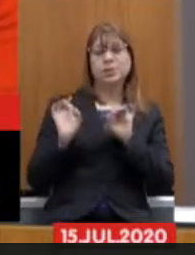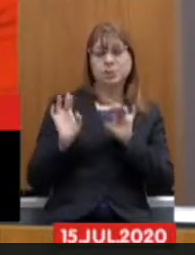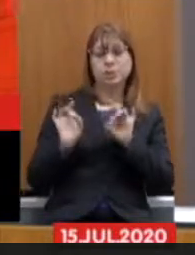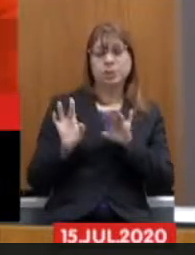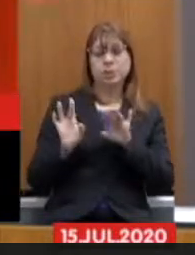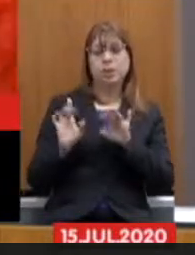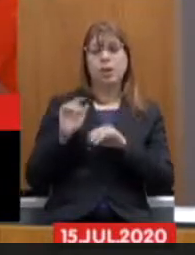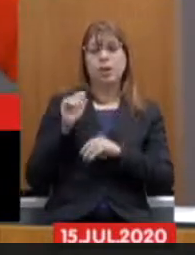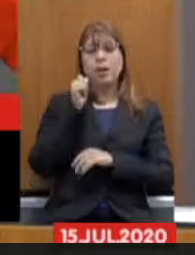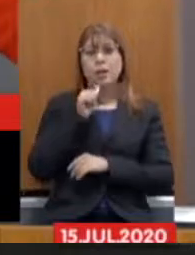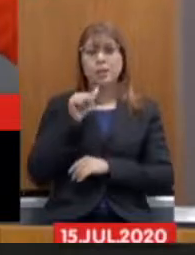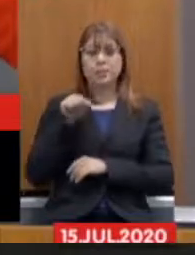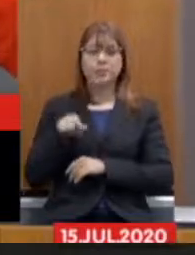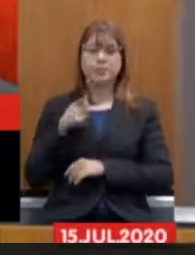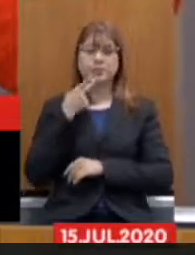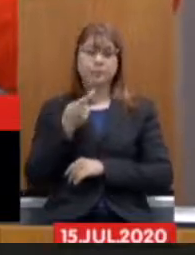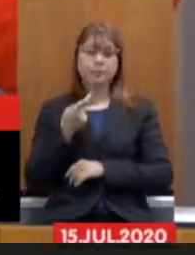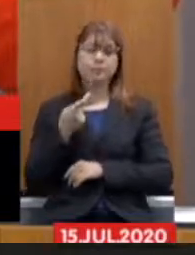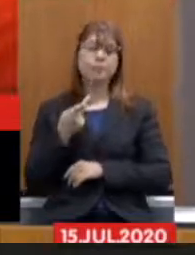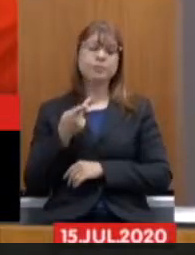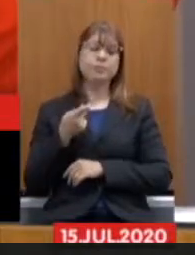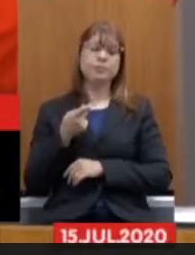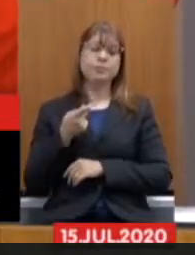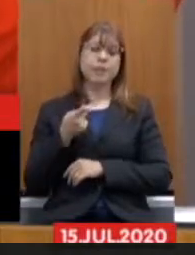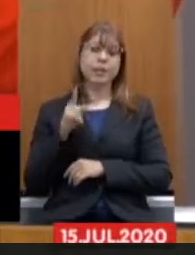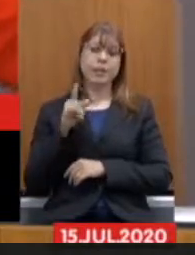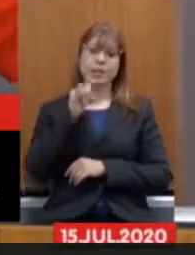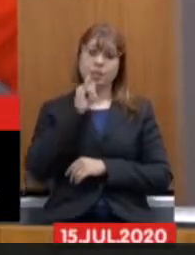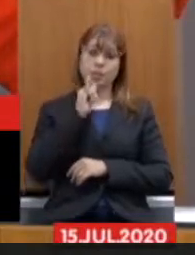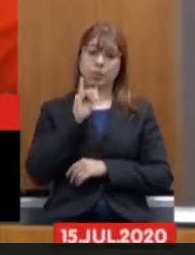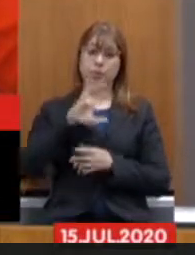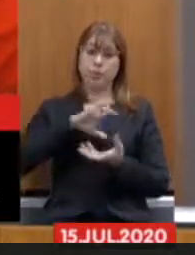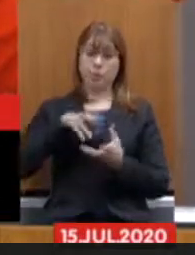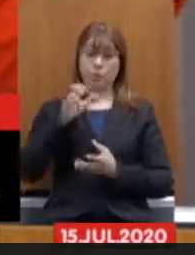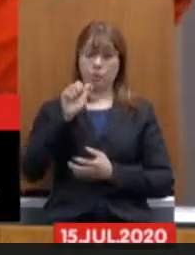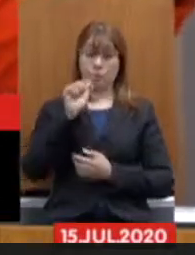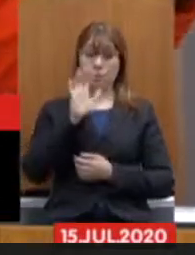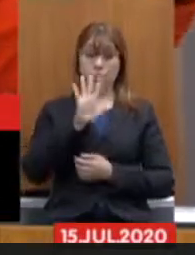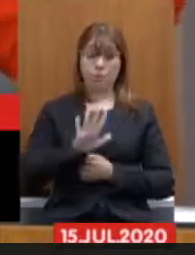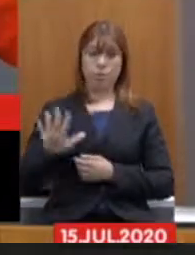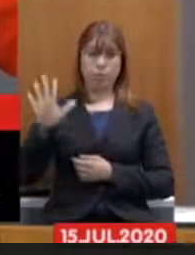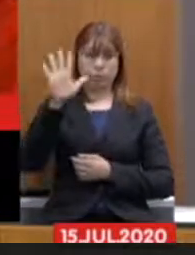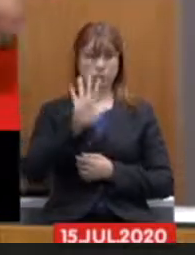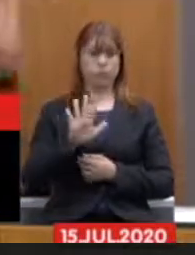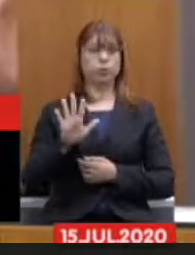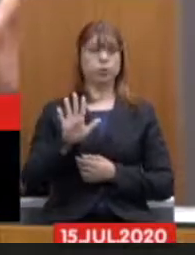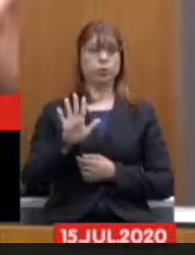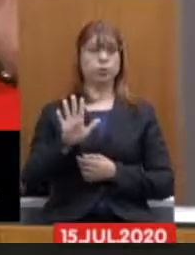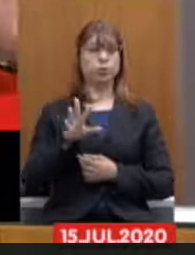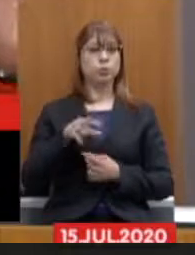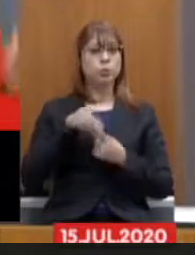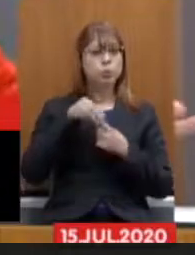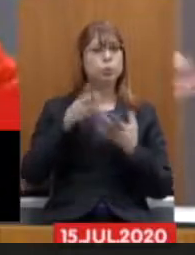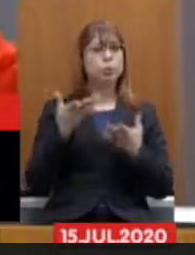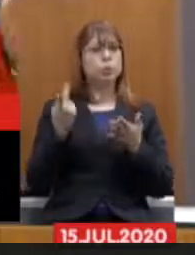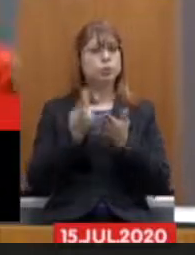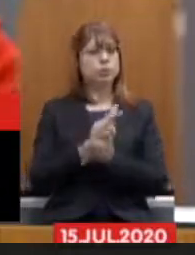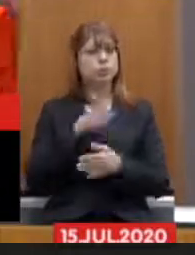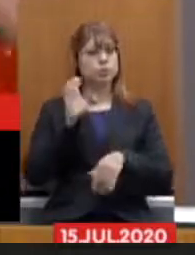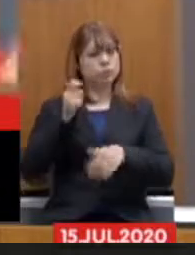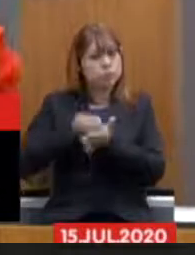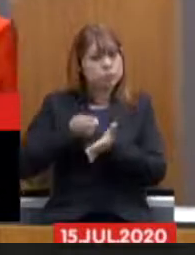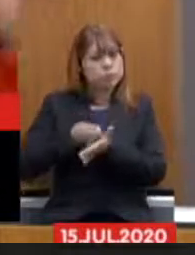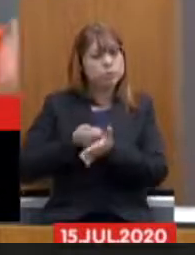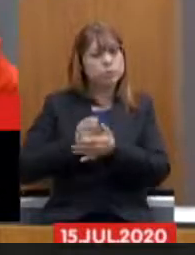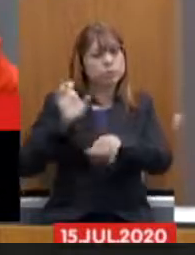fundamental o fato da reforma ter sido feita nacionalmente a única questão obrigatoriamente dos estados e